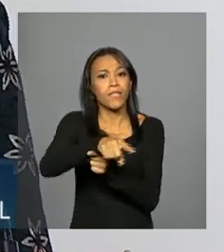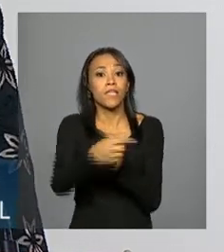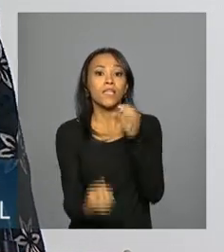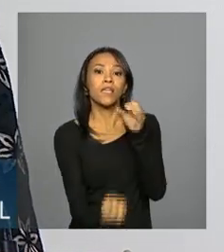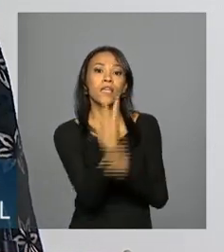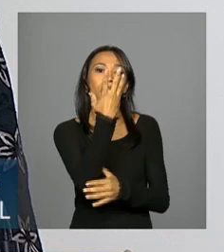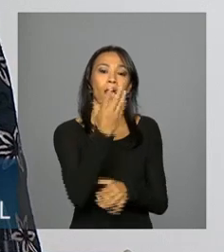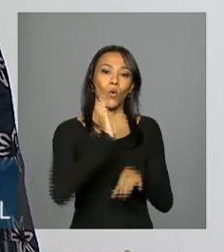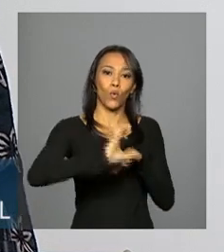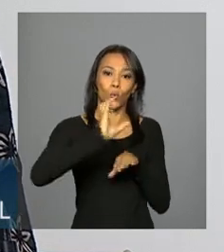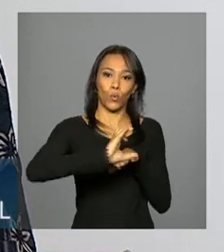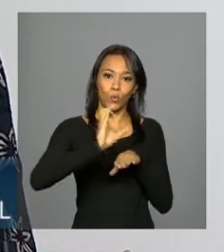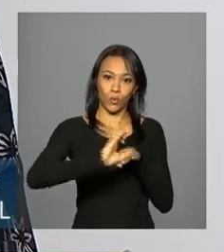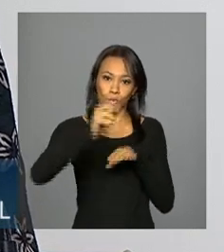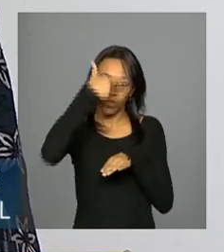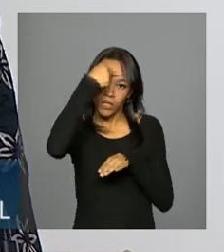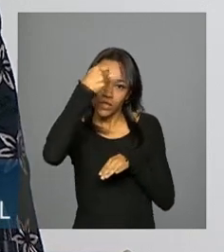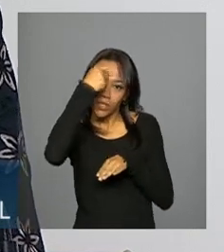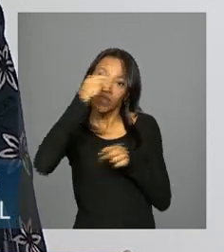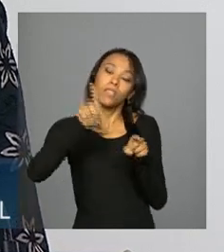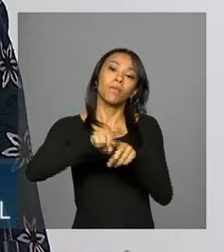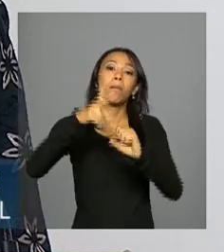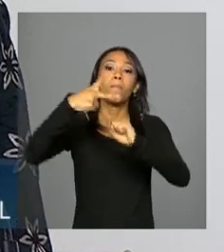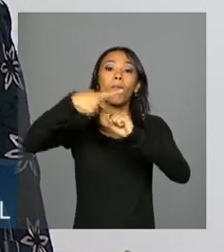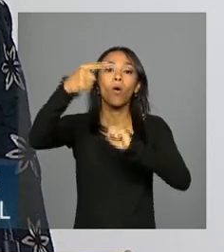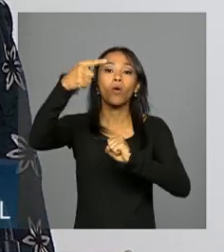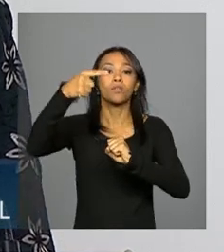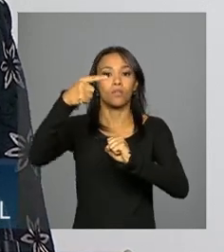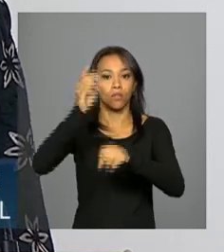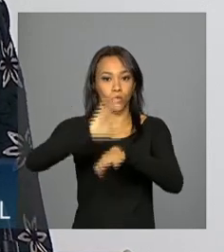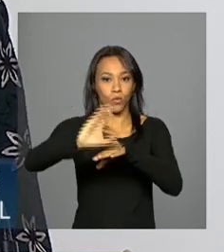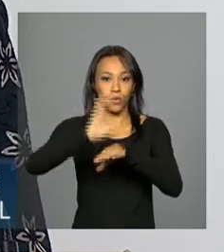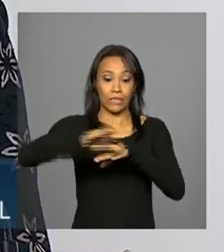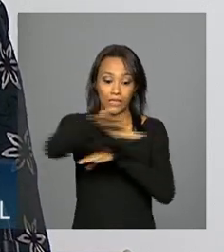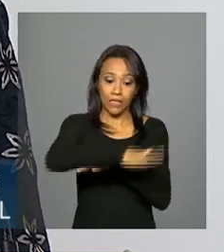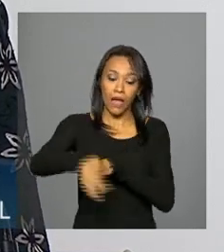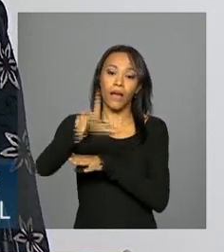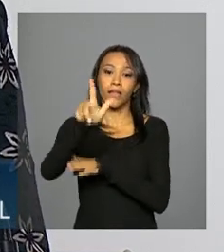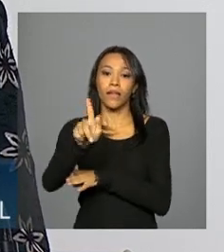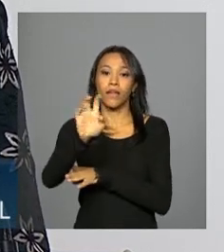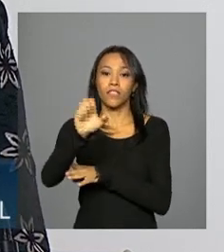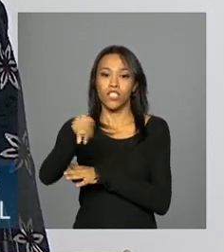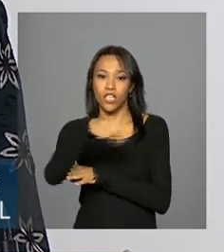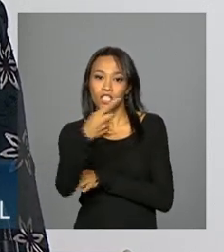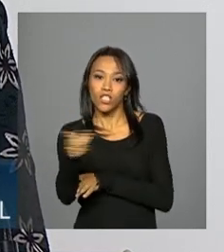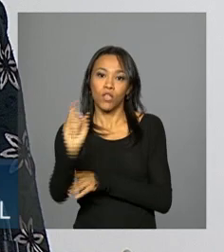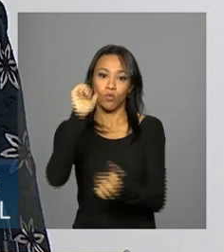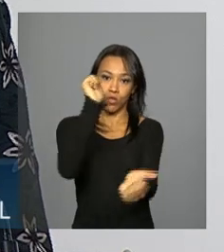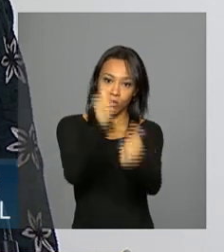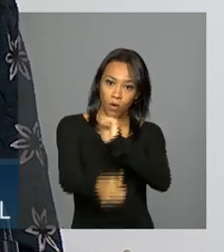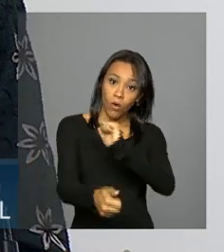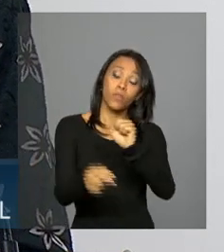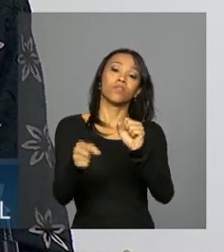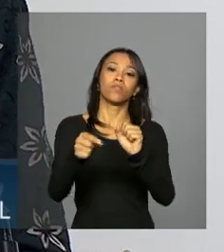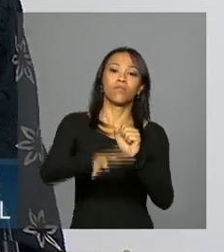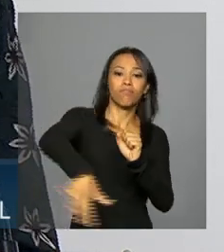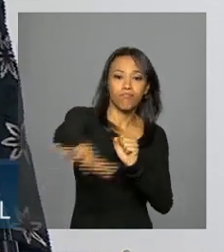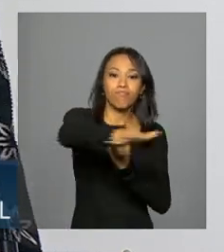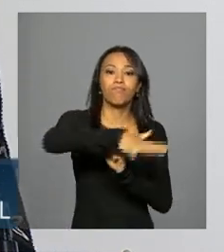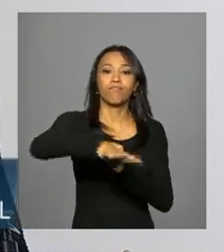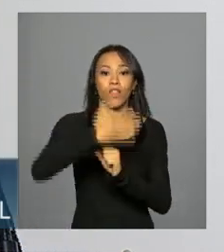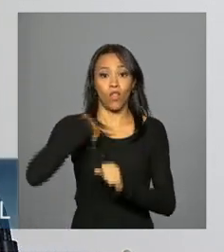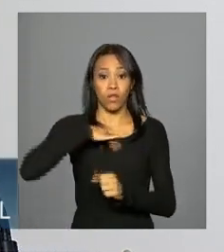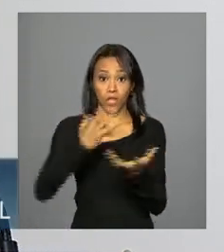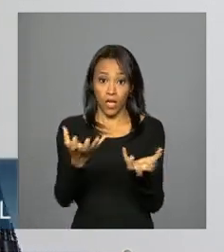de graduação e pós-graduação nas áreas de gestão dos esportes e do futebol. Nós